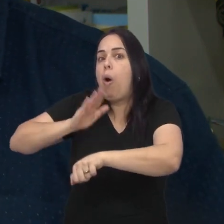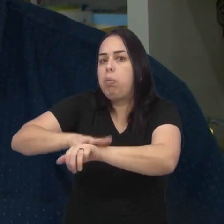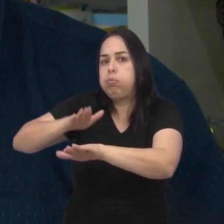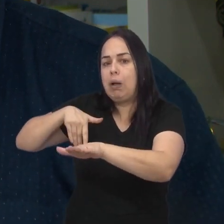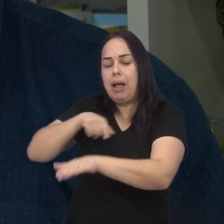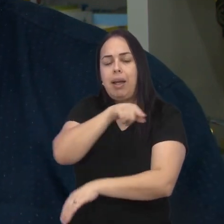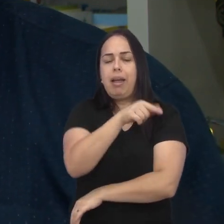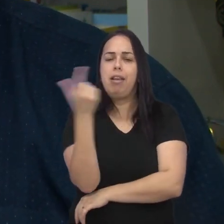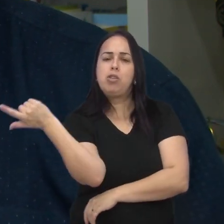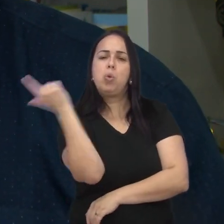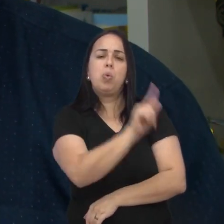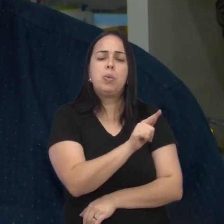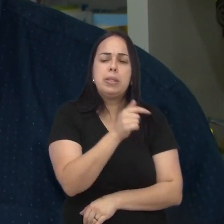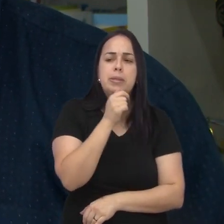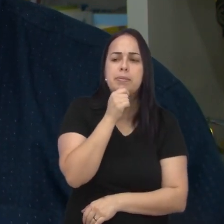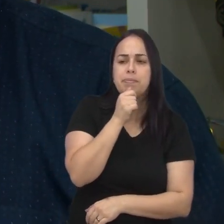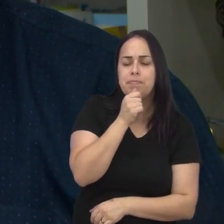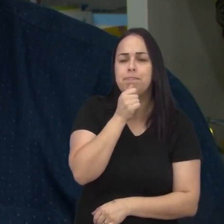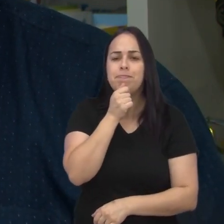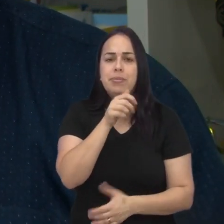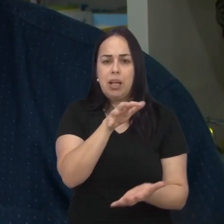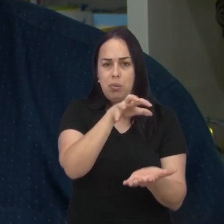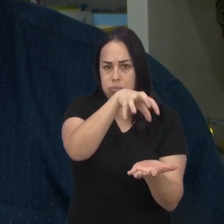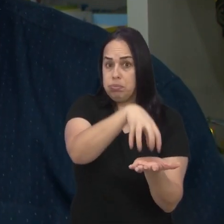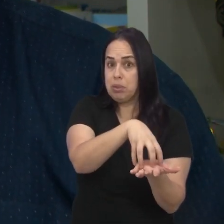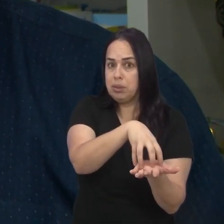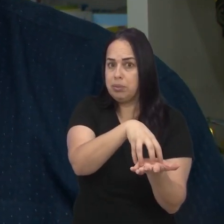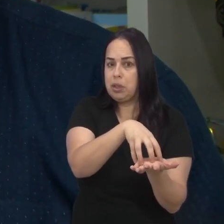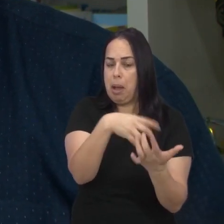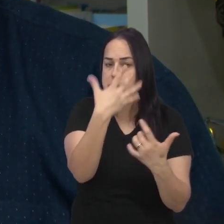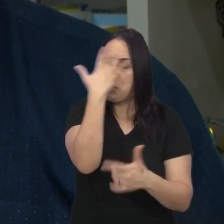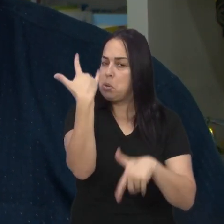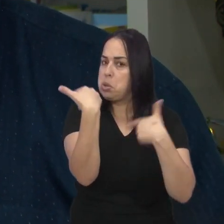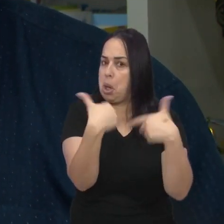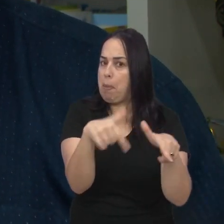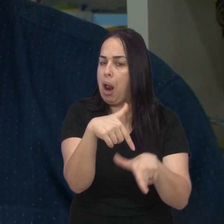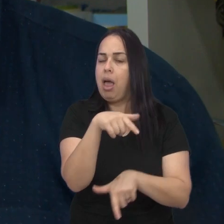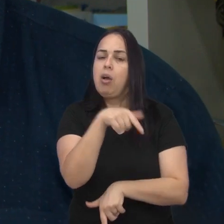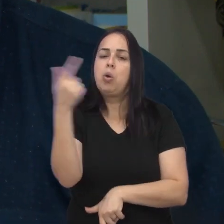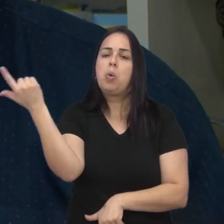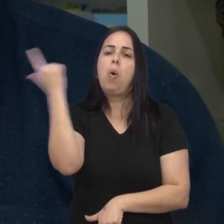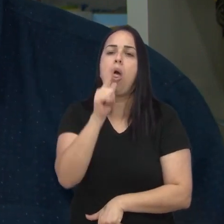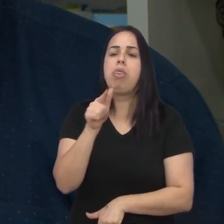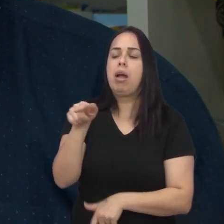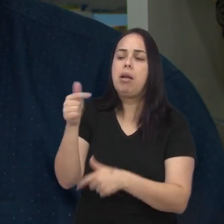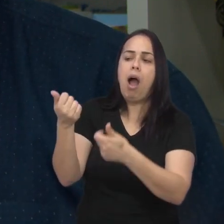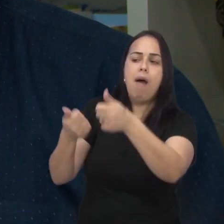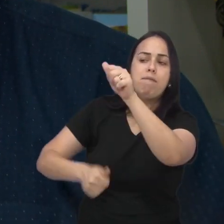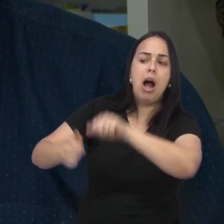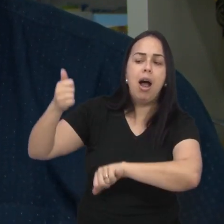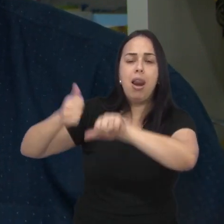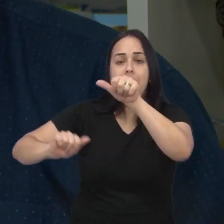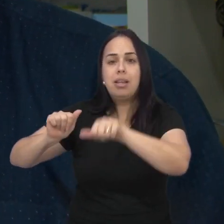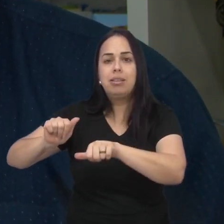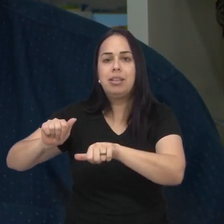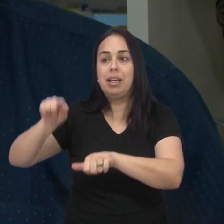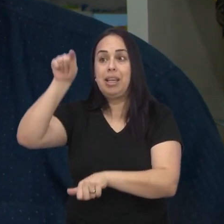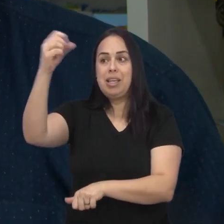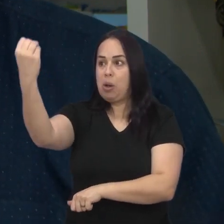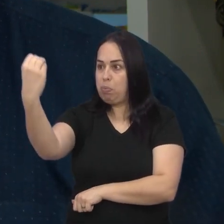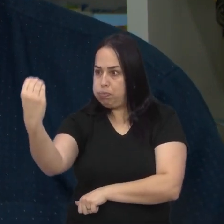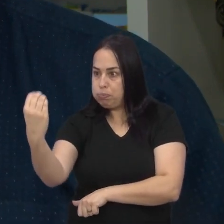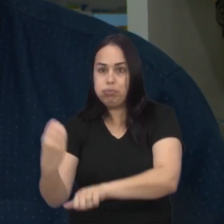Então, através de lá, eles conseguem, os agentes de mobilidade que estão lá no local, eles conseguem fazer a avaliação e